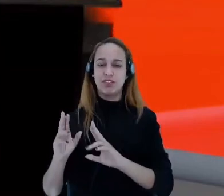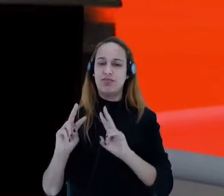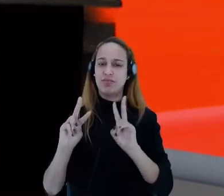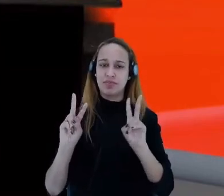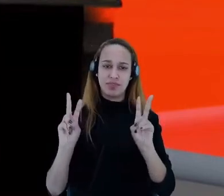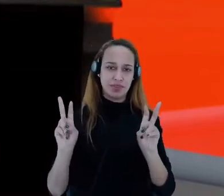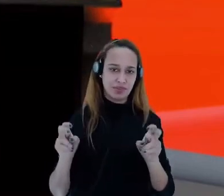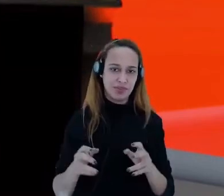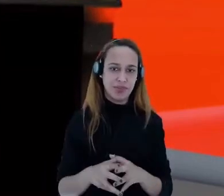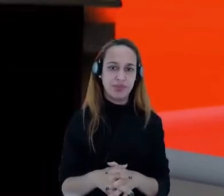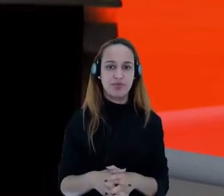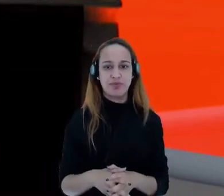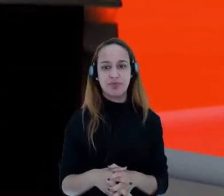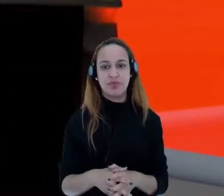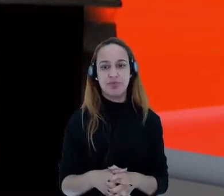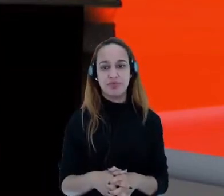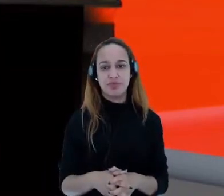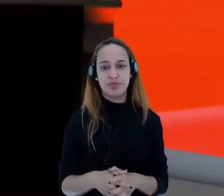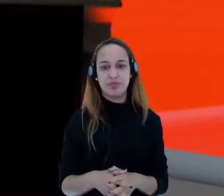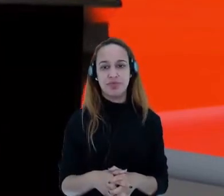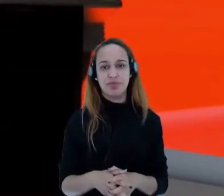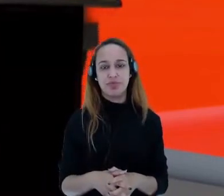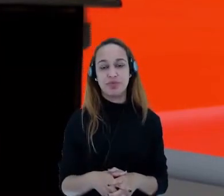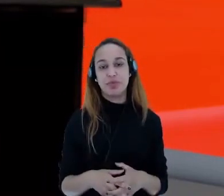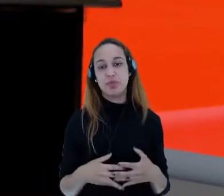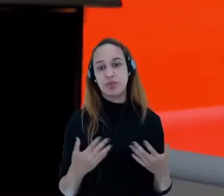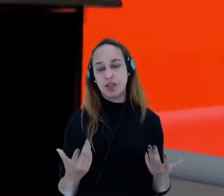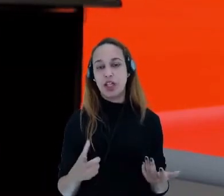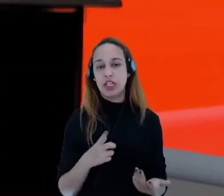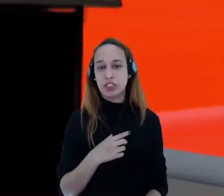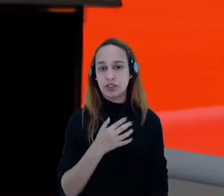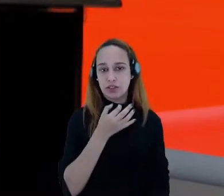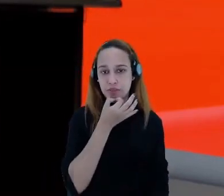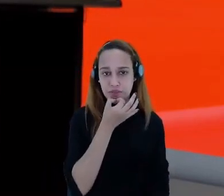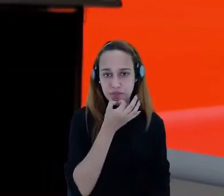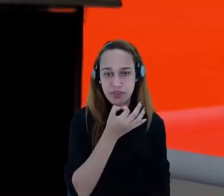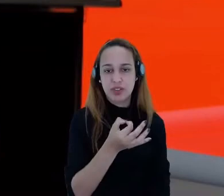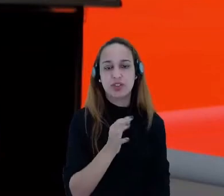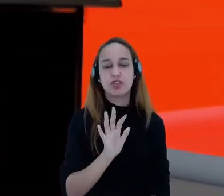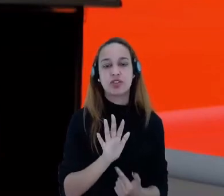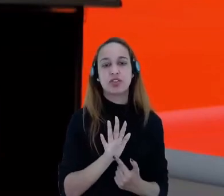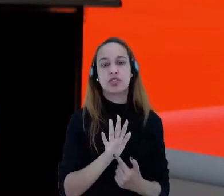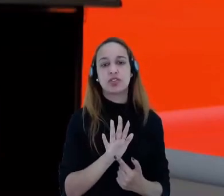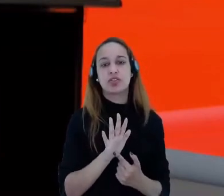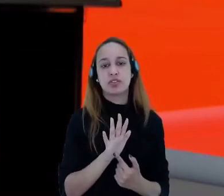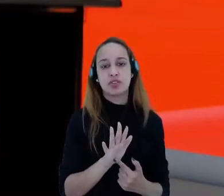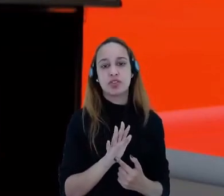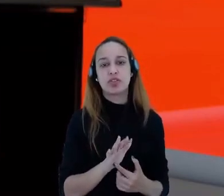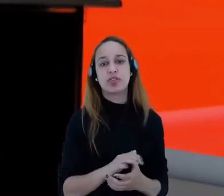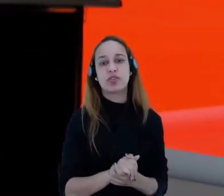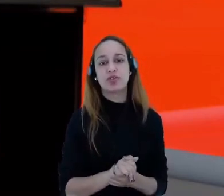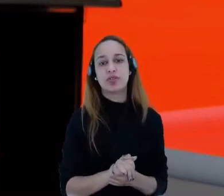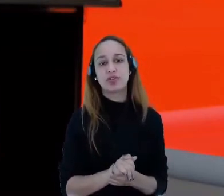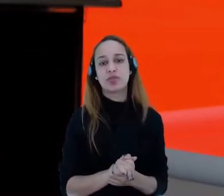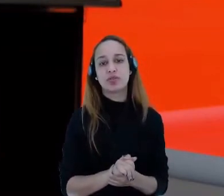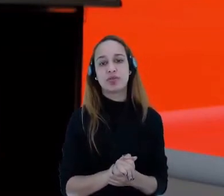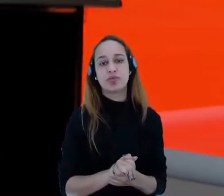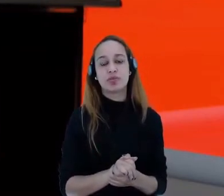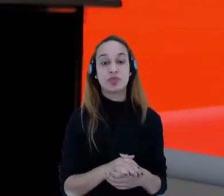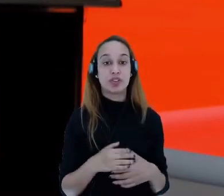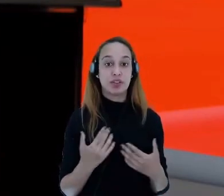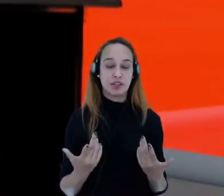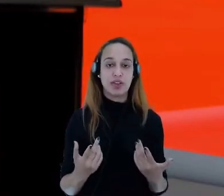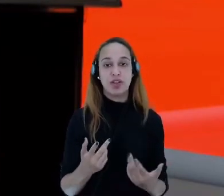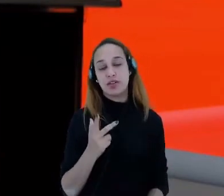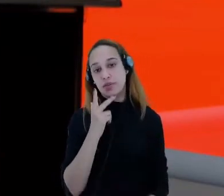A gente, de certa forma, no podcast, desmistifica as tecnologias e inovações que às vezes parecem